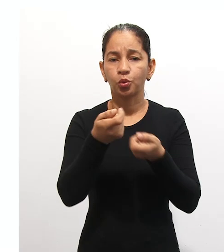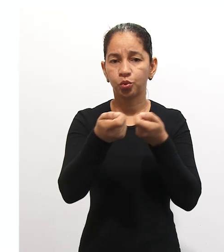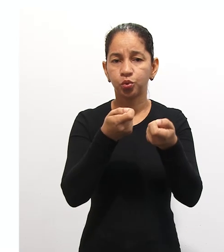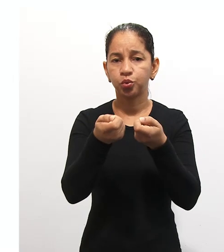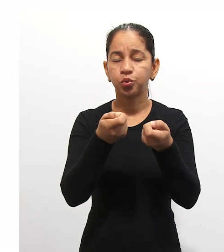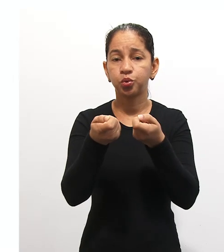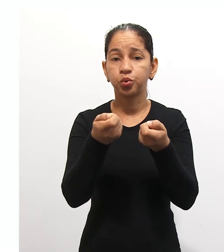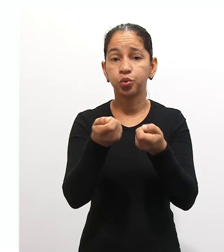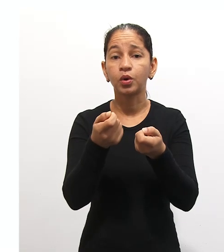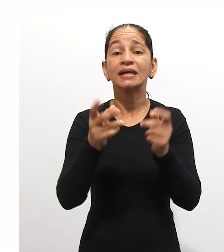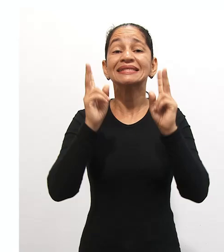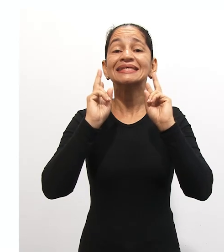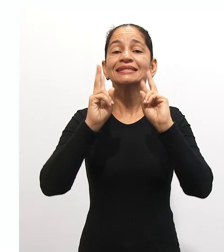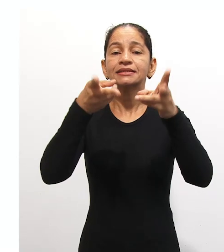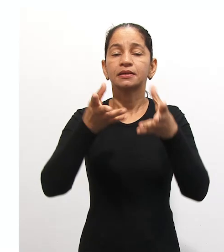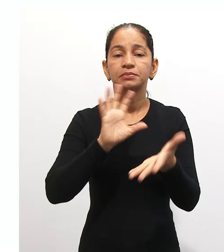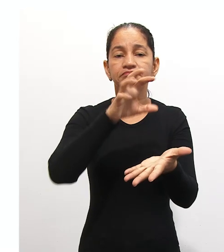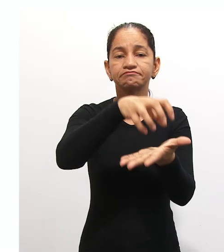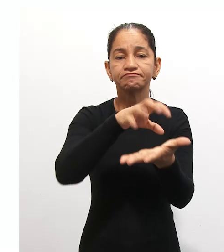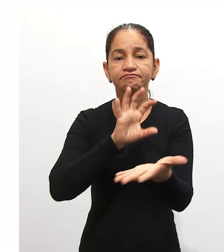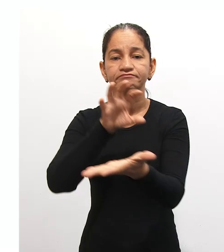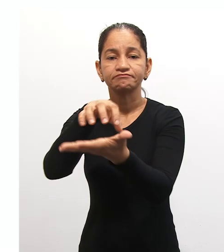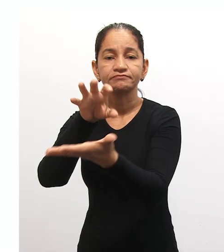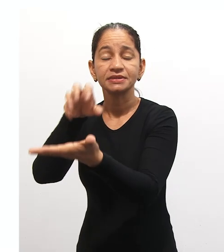empresa em centros de responsabilidade.